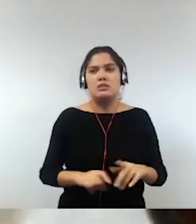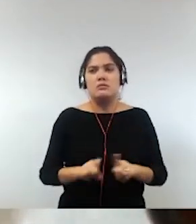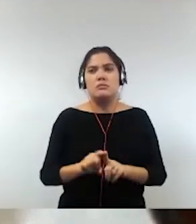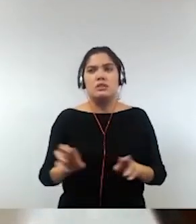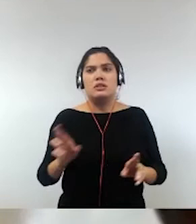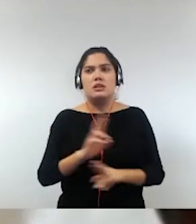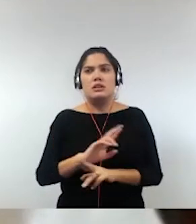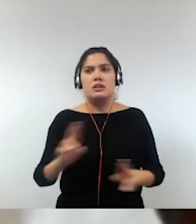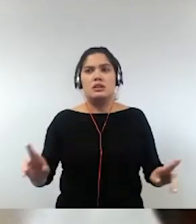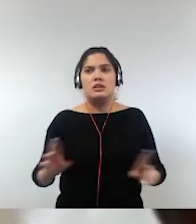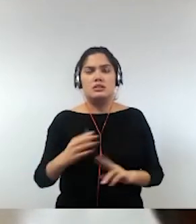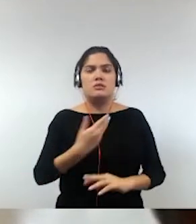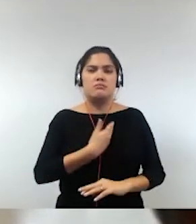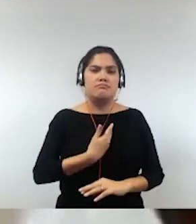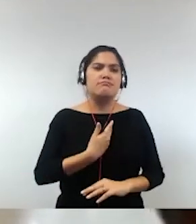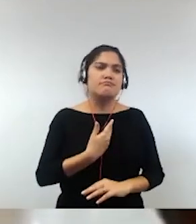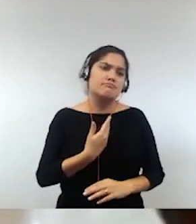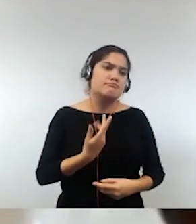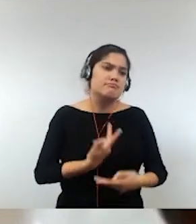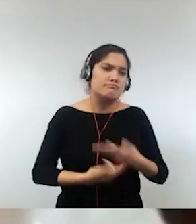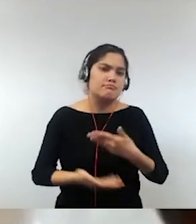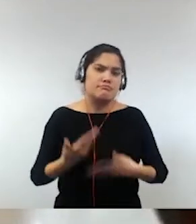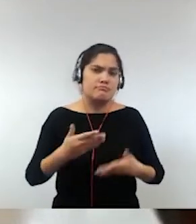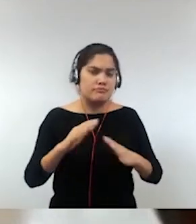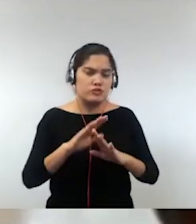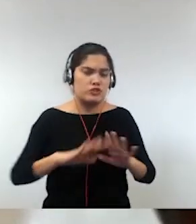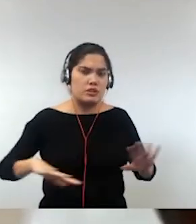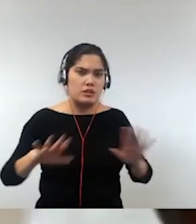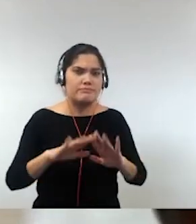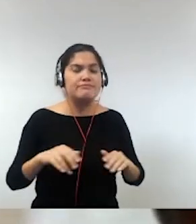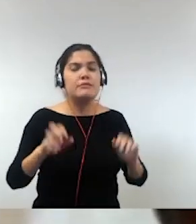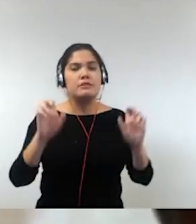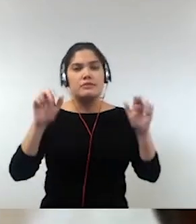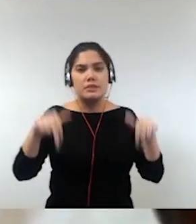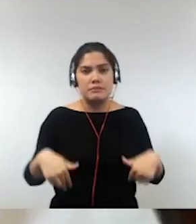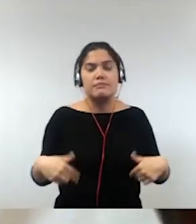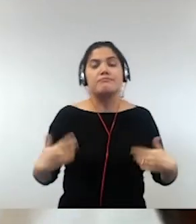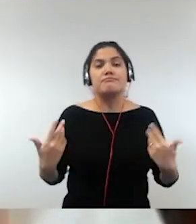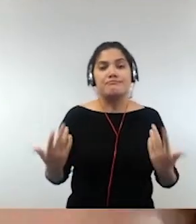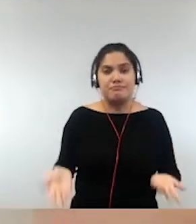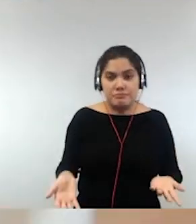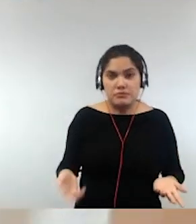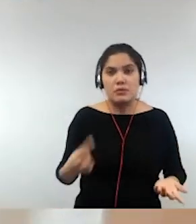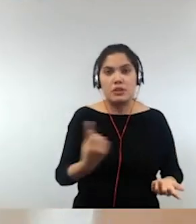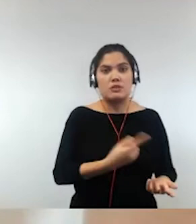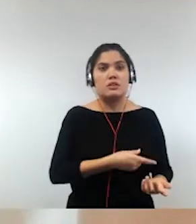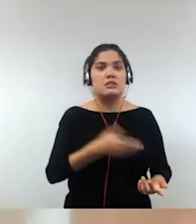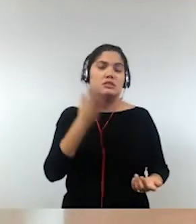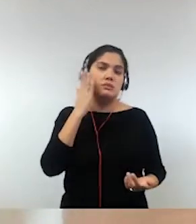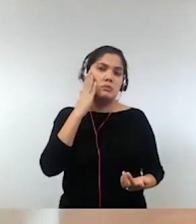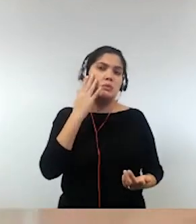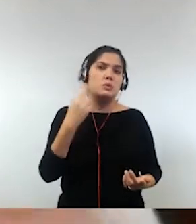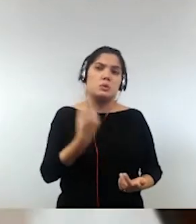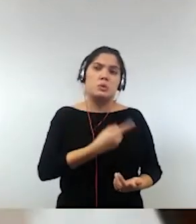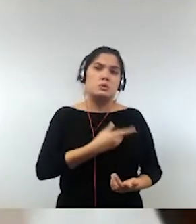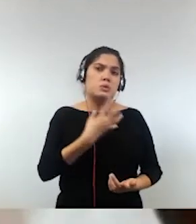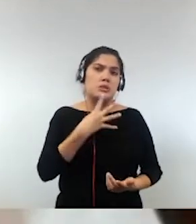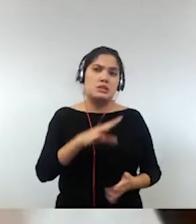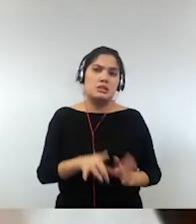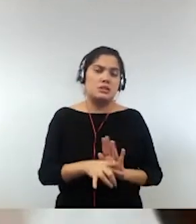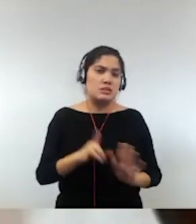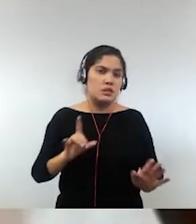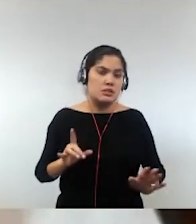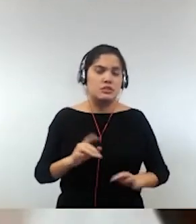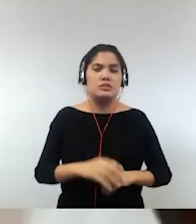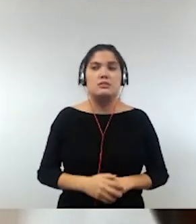consumo em geral. Enfim, a pandemia levou a todos a um estado que nós não conhecíamos até